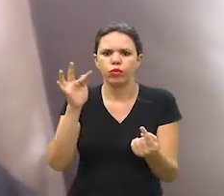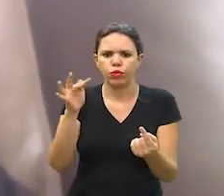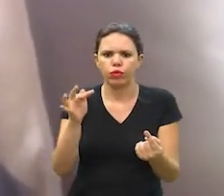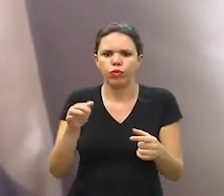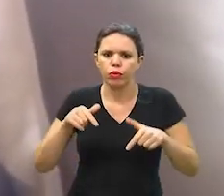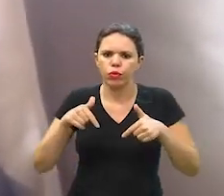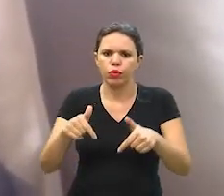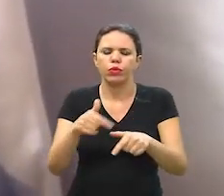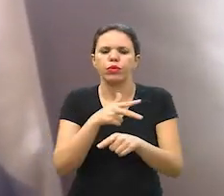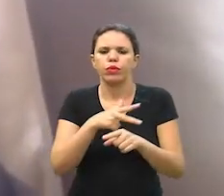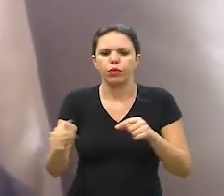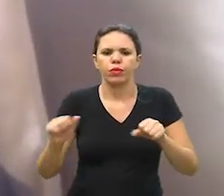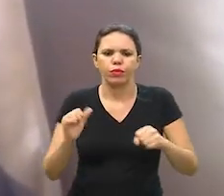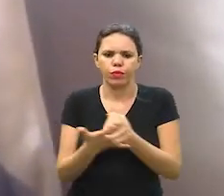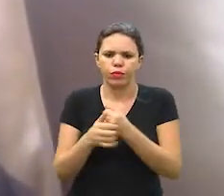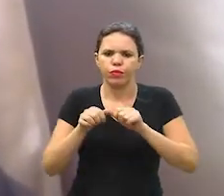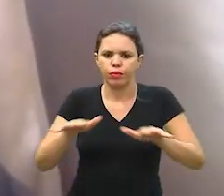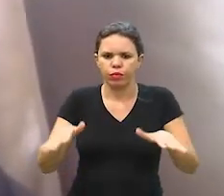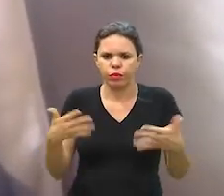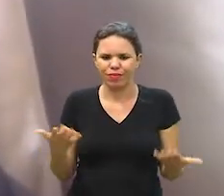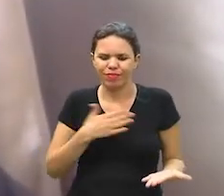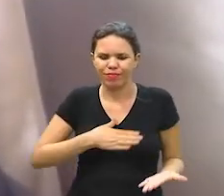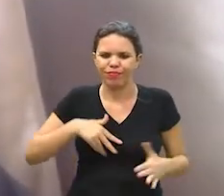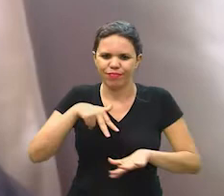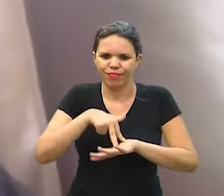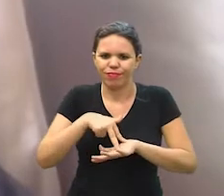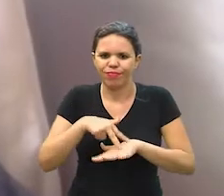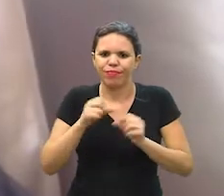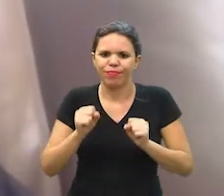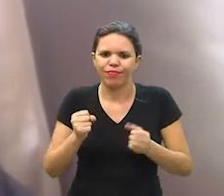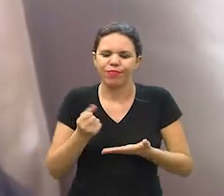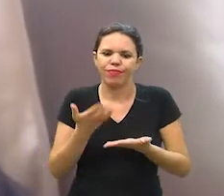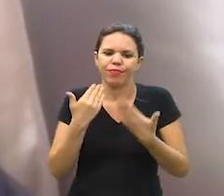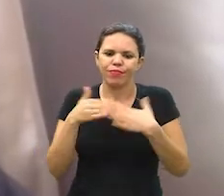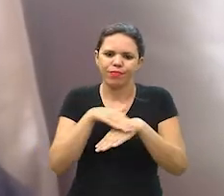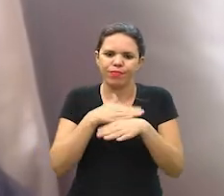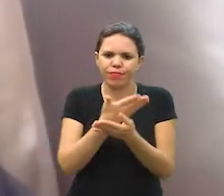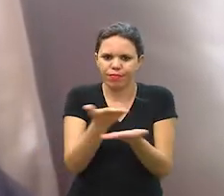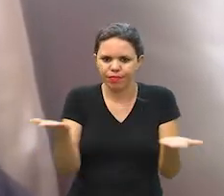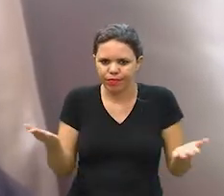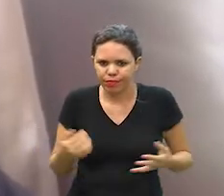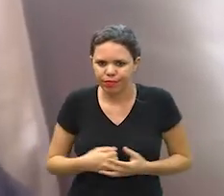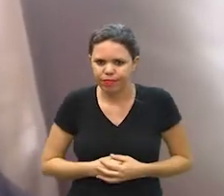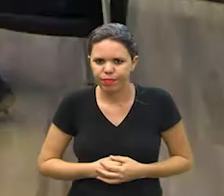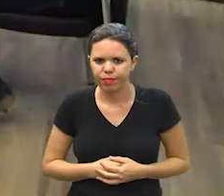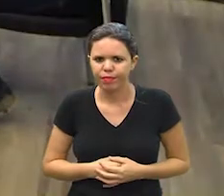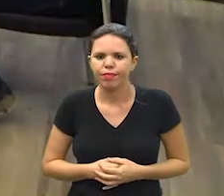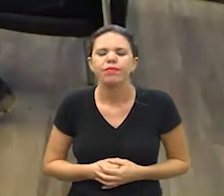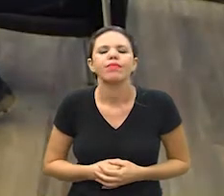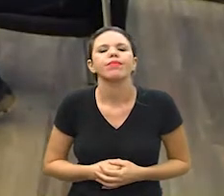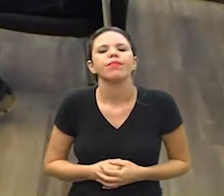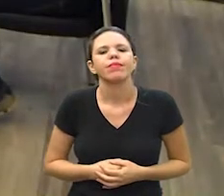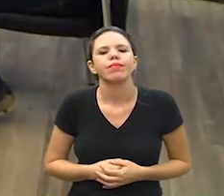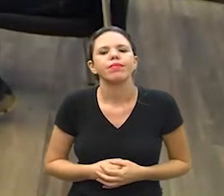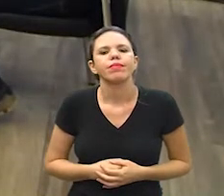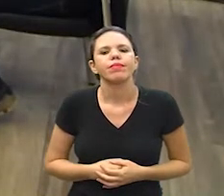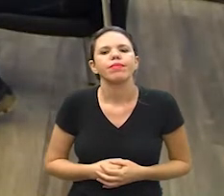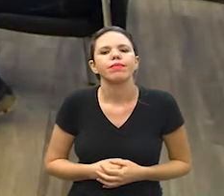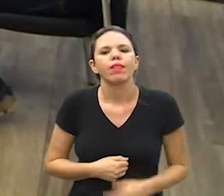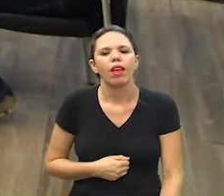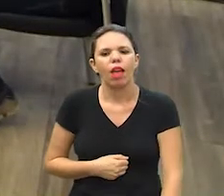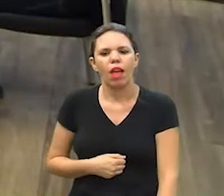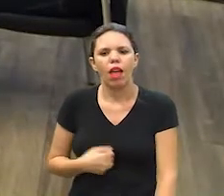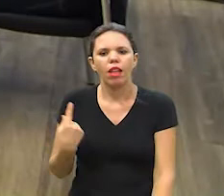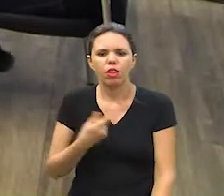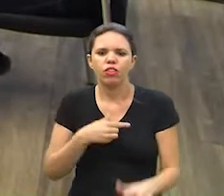de enfrentamento dessa pandemia, né? Então, é um prazer estar aqui podendo conversar com vocês. E essa é a nossa intenção, e a